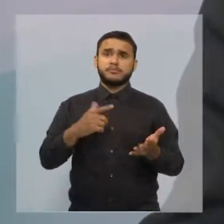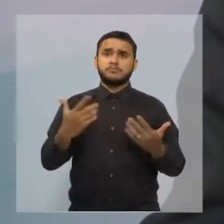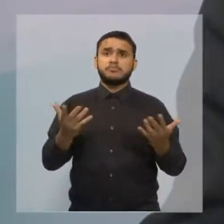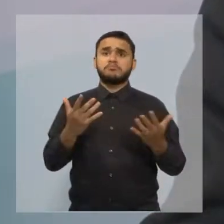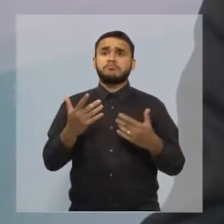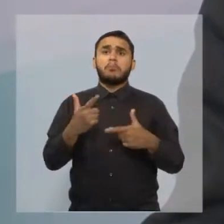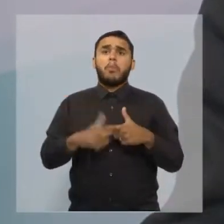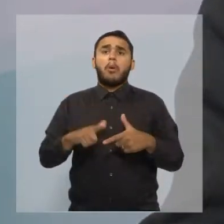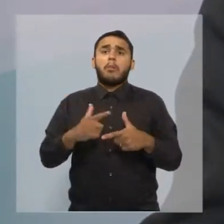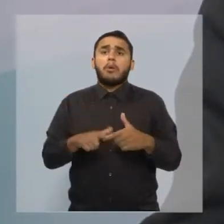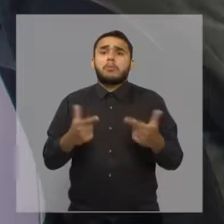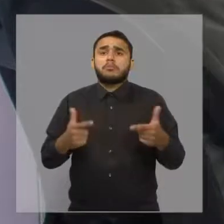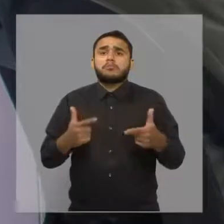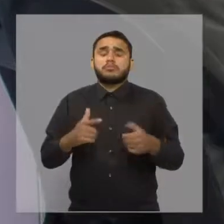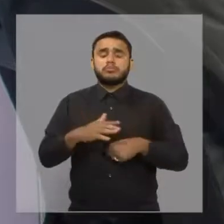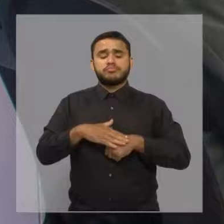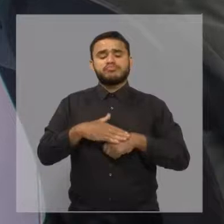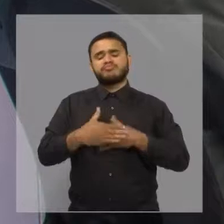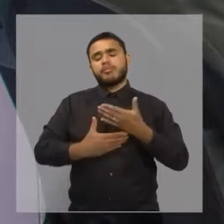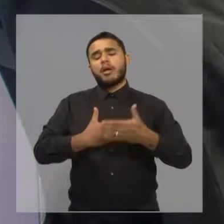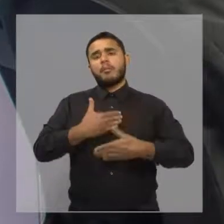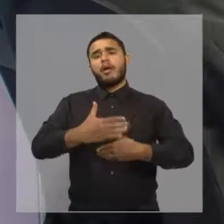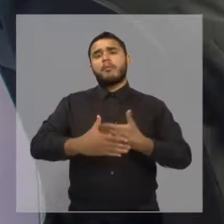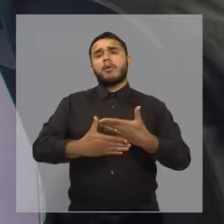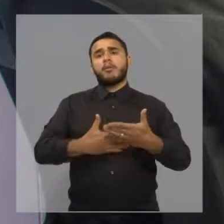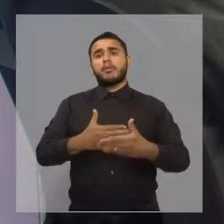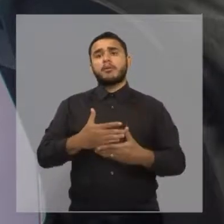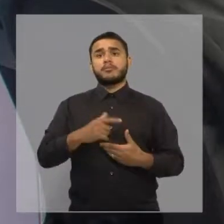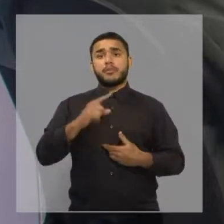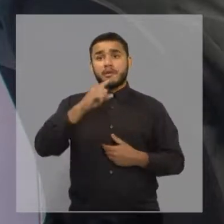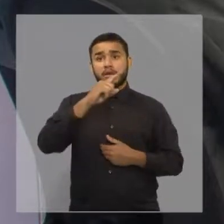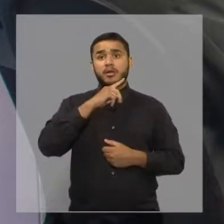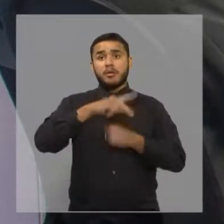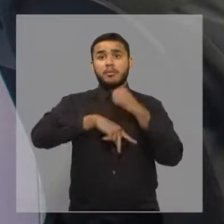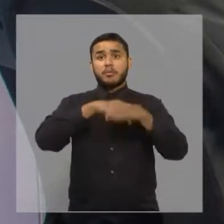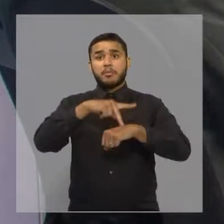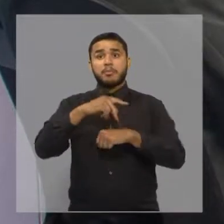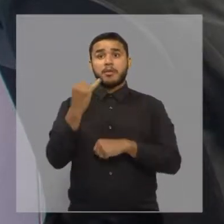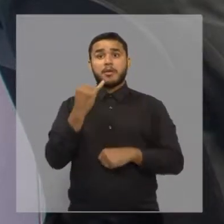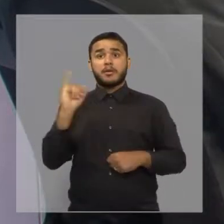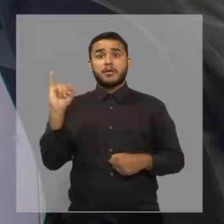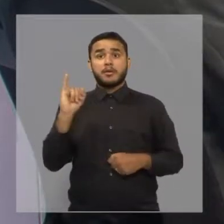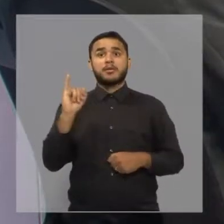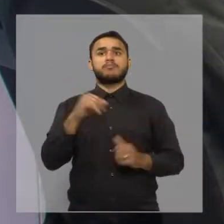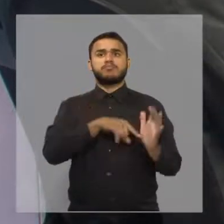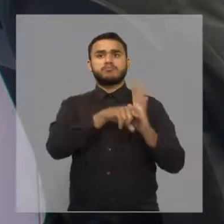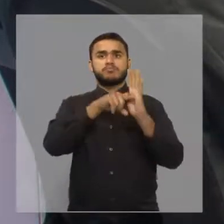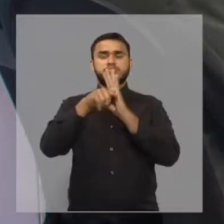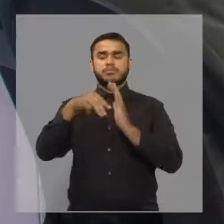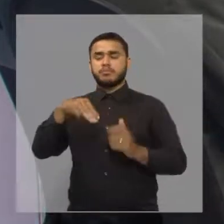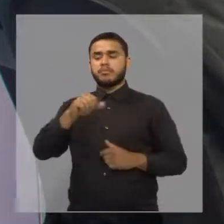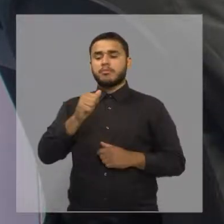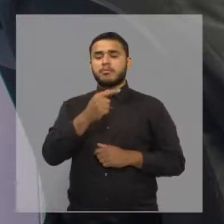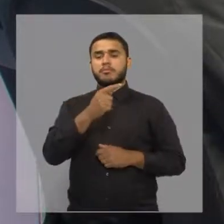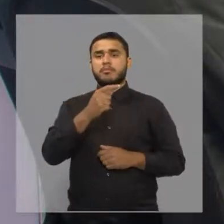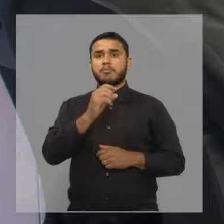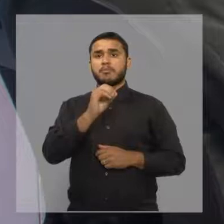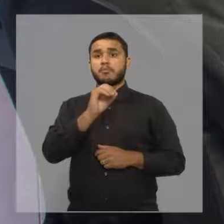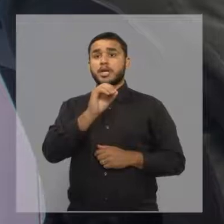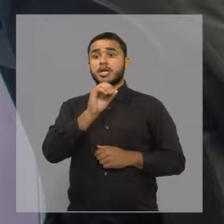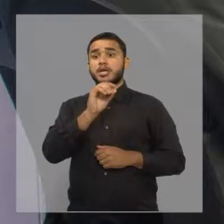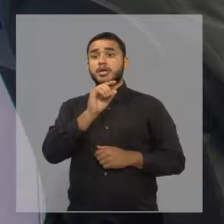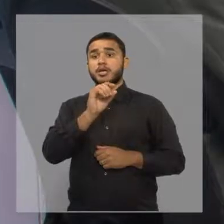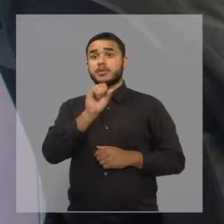tem consequência. Né? Não tem consequência. Então, aconteceu na Itália, na Operação Mãos Brancas, Mãos Limpas,